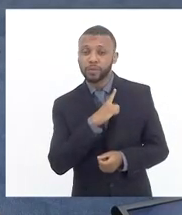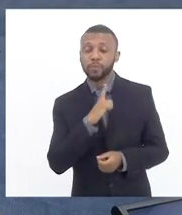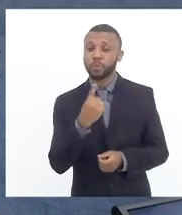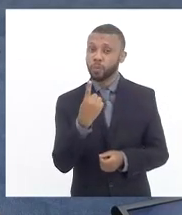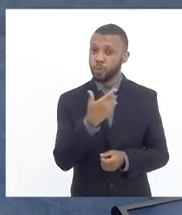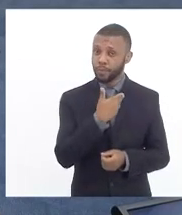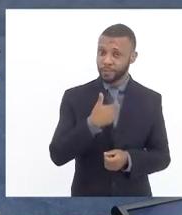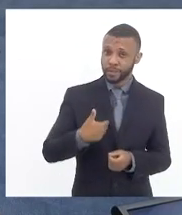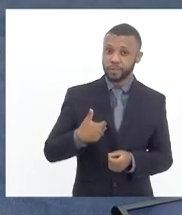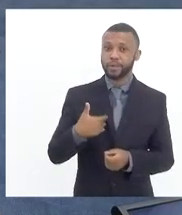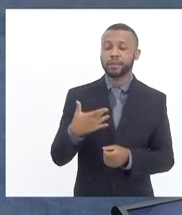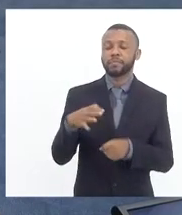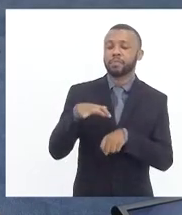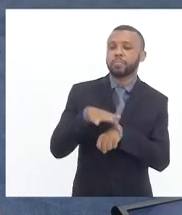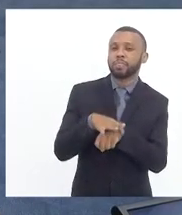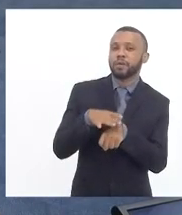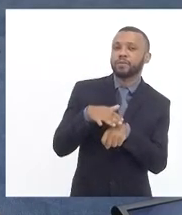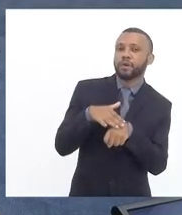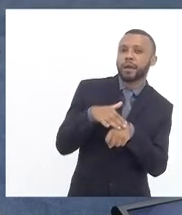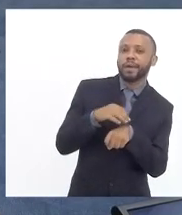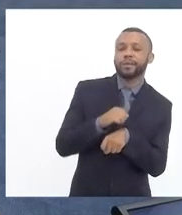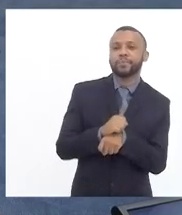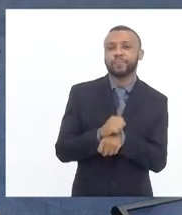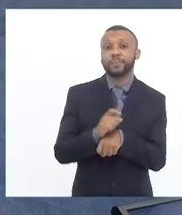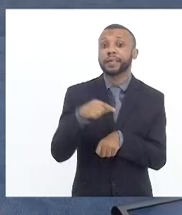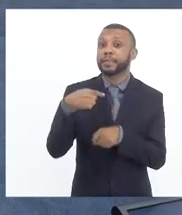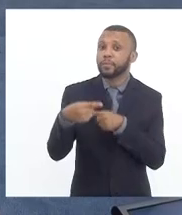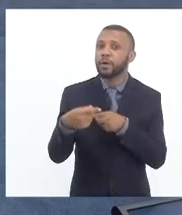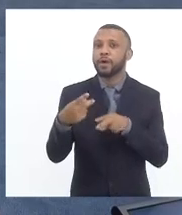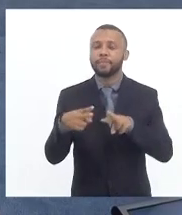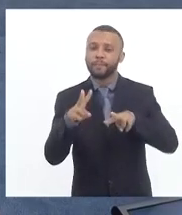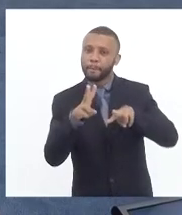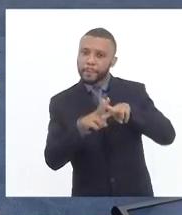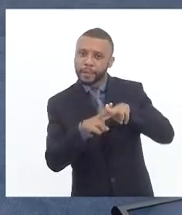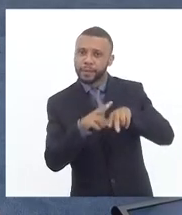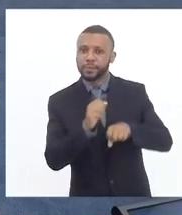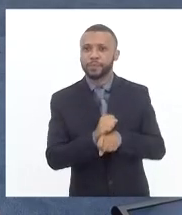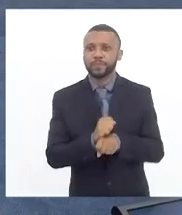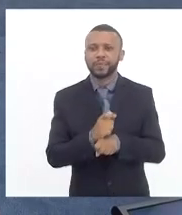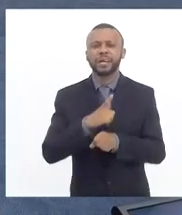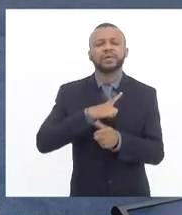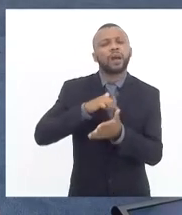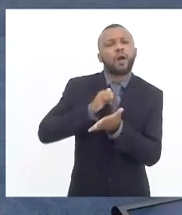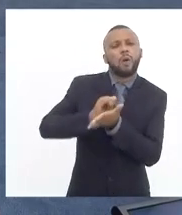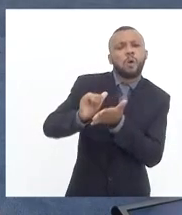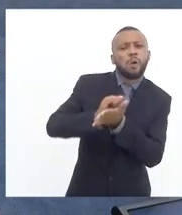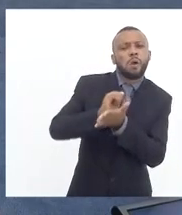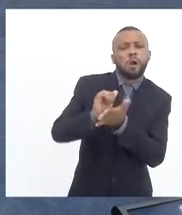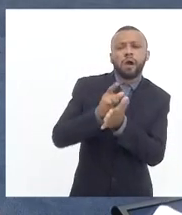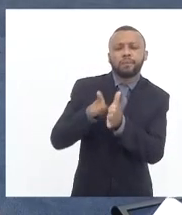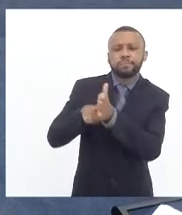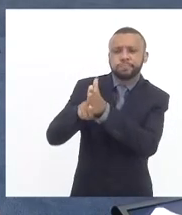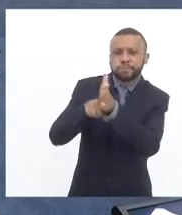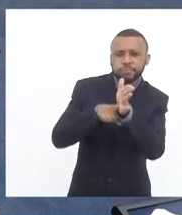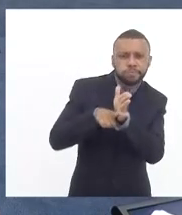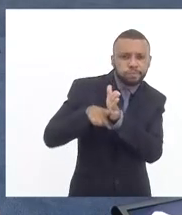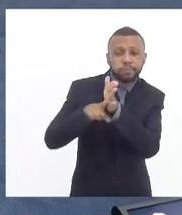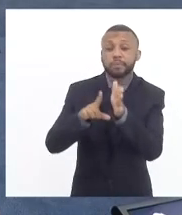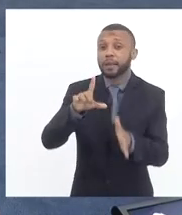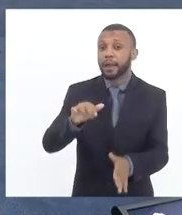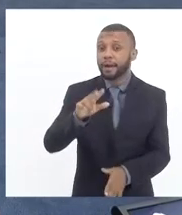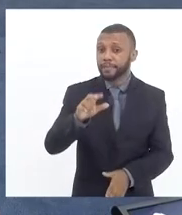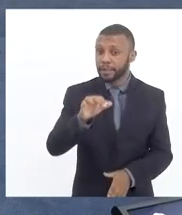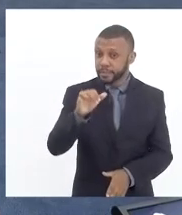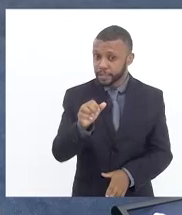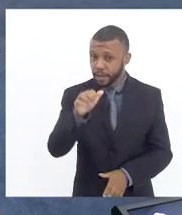que tinha ficado doente que depois foi preso no último lavajatismo a rodo por aí não é e o